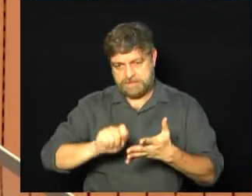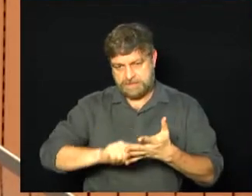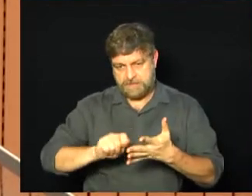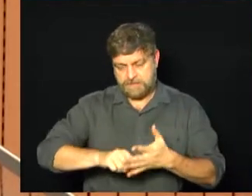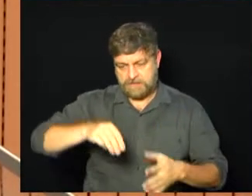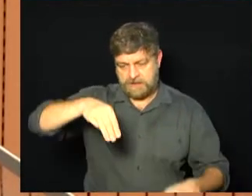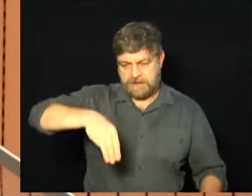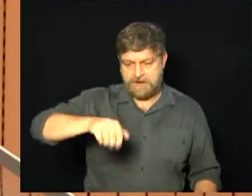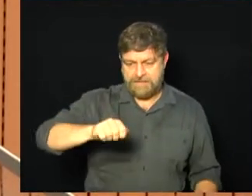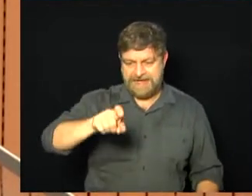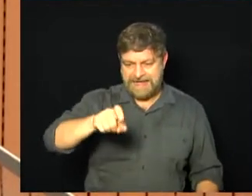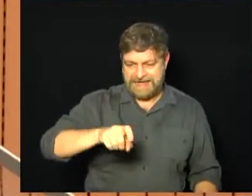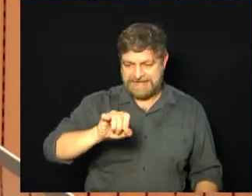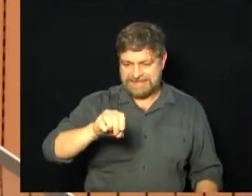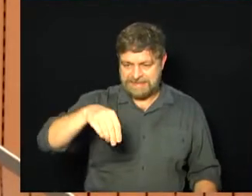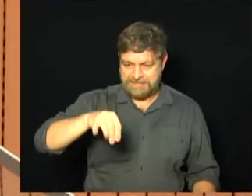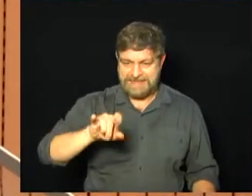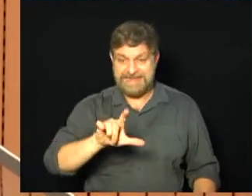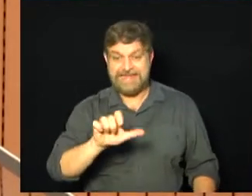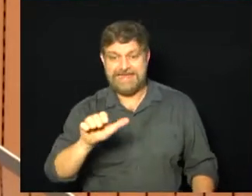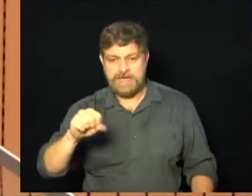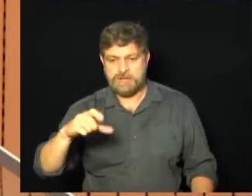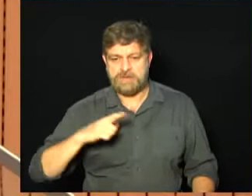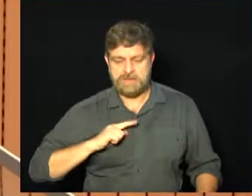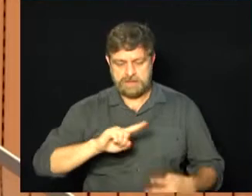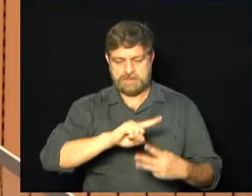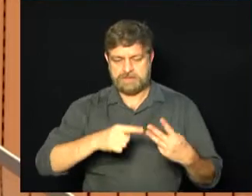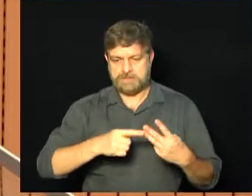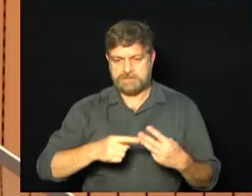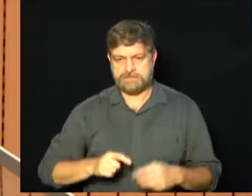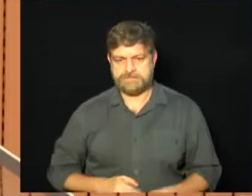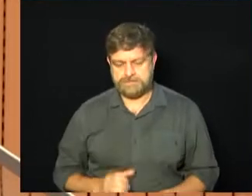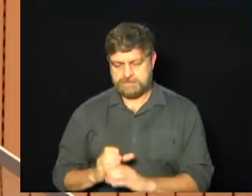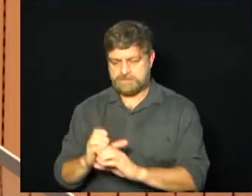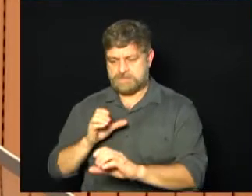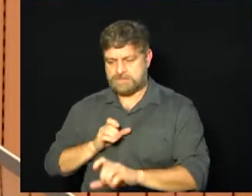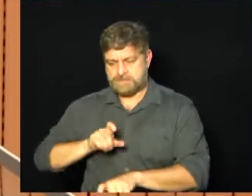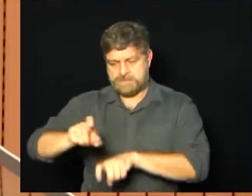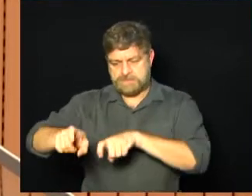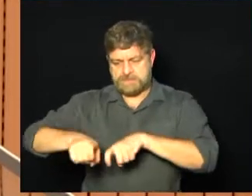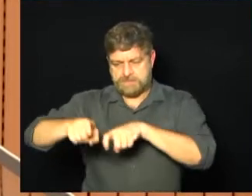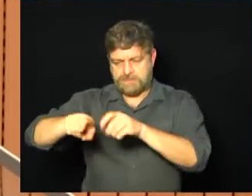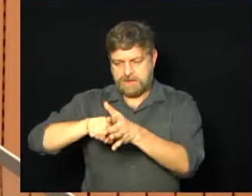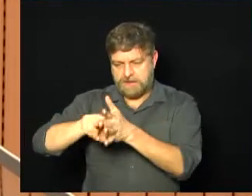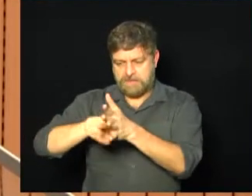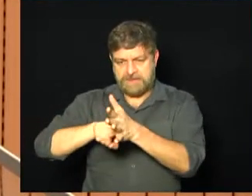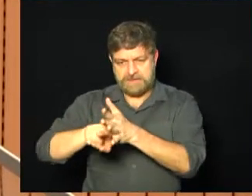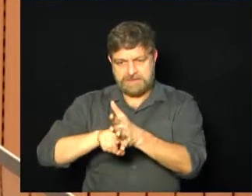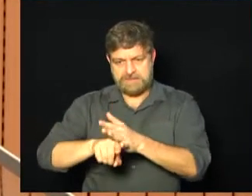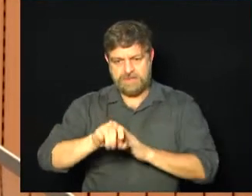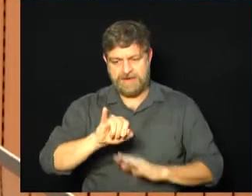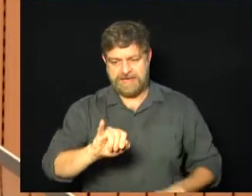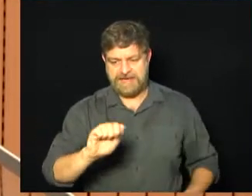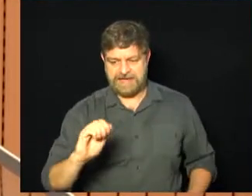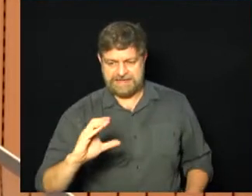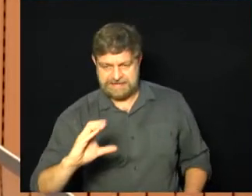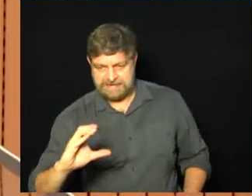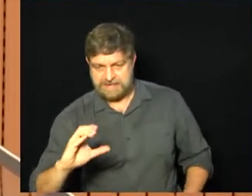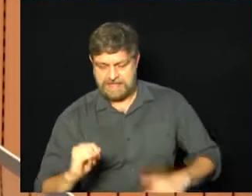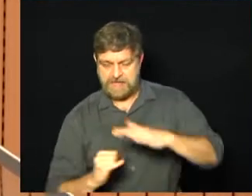Neto, que imantaram os agrônomos pesquisadores do Instituto Agronômico de Campinas,